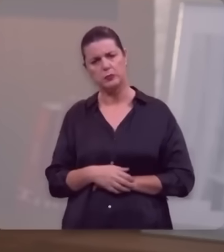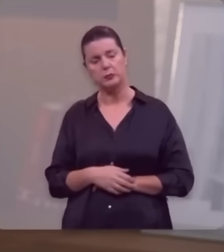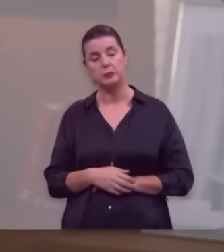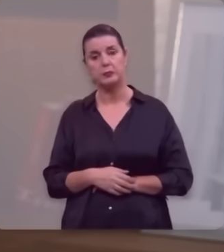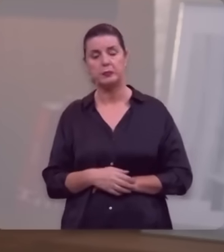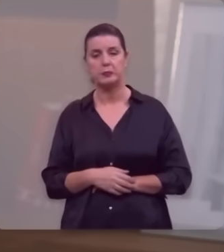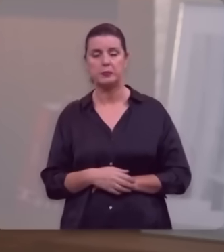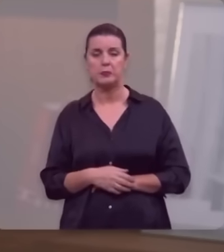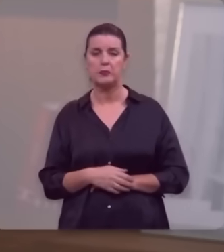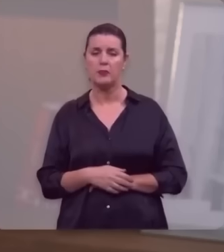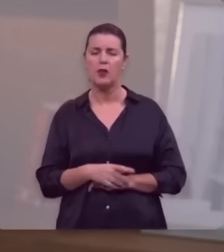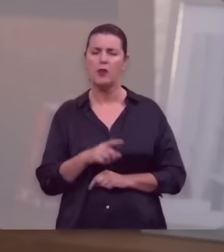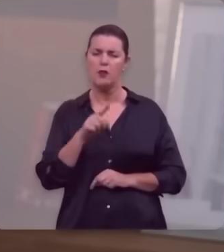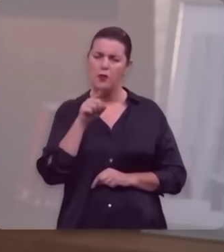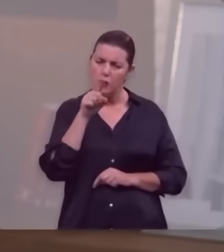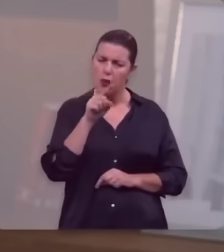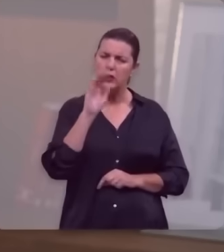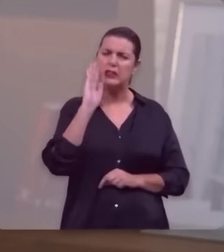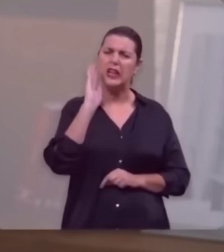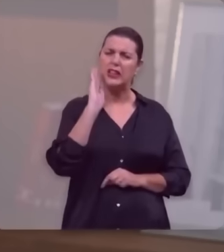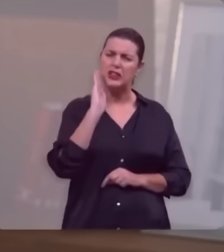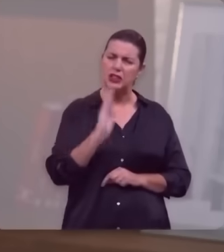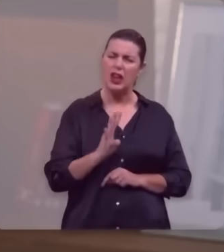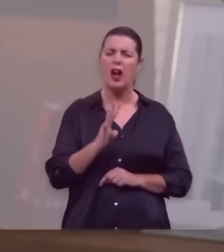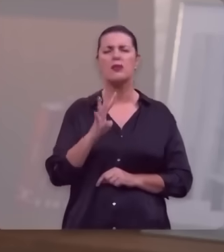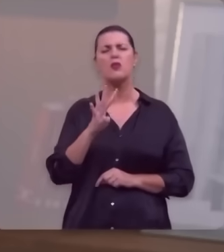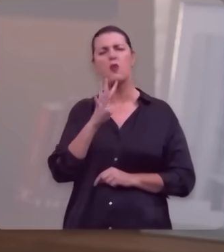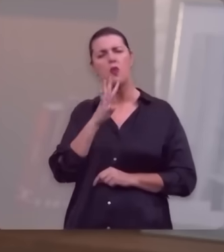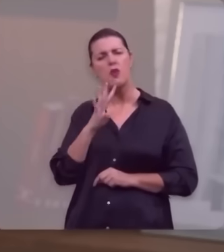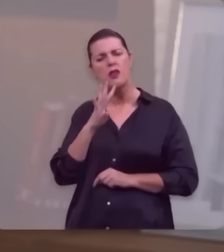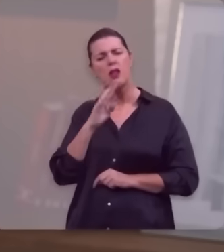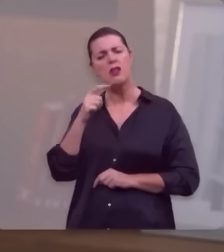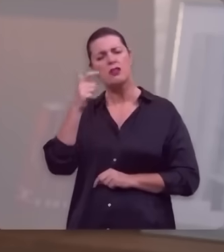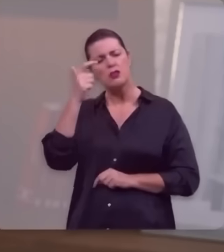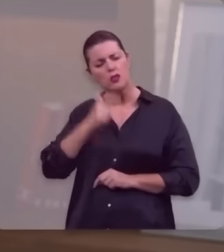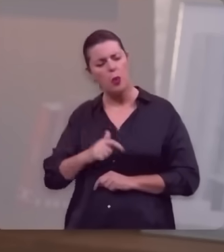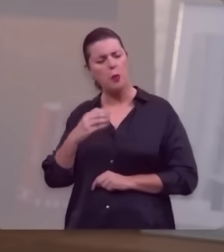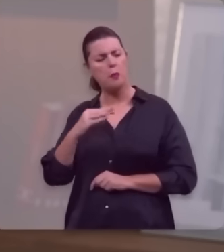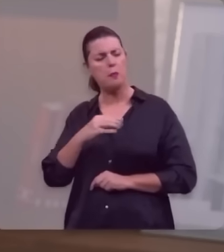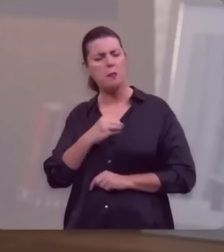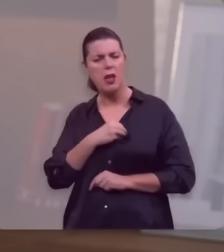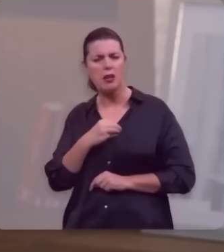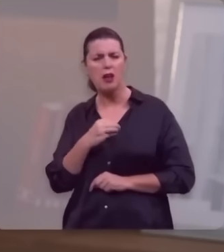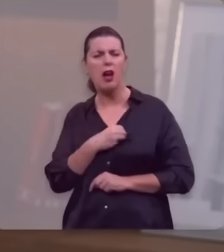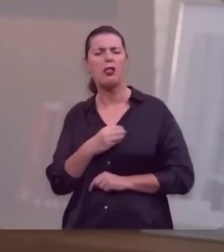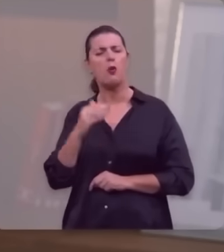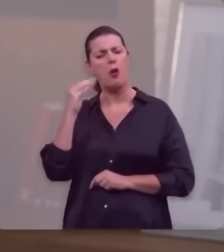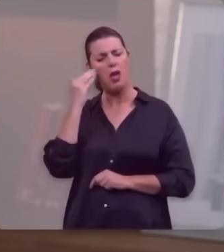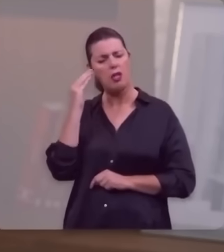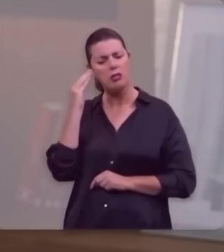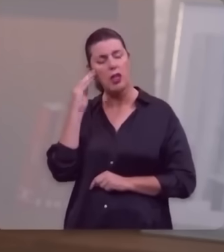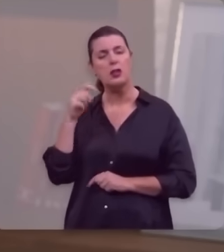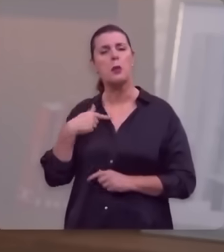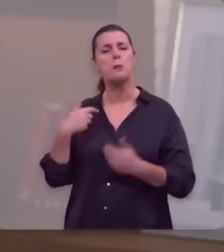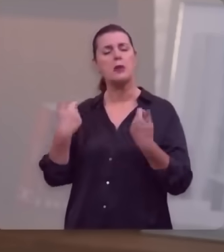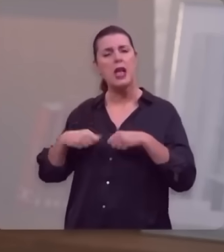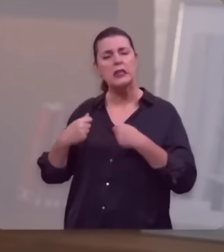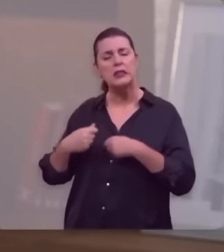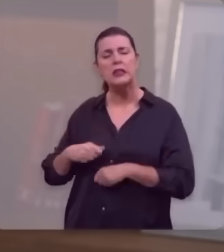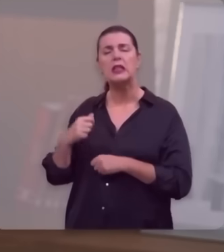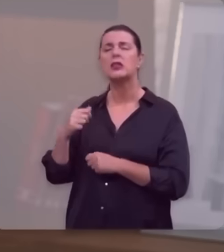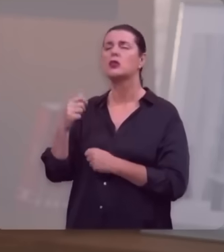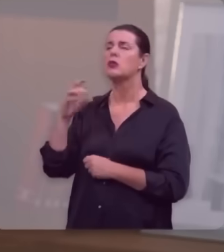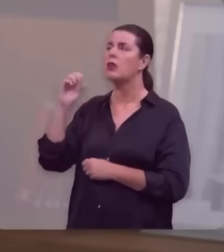salvação você já reconheceu que é um pecador e que precisa e carece da Graça